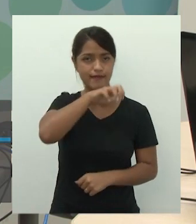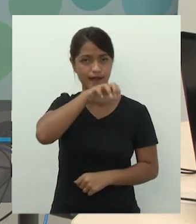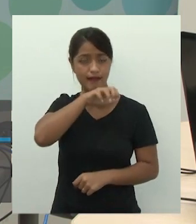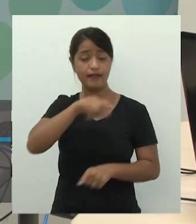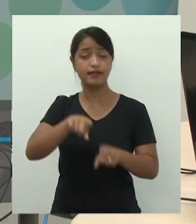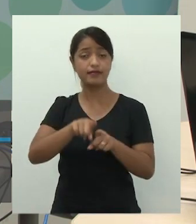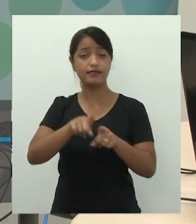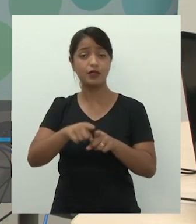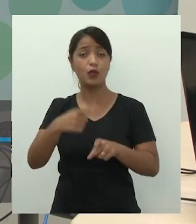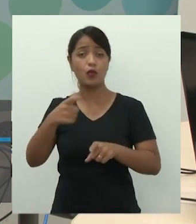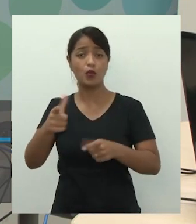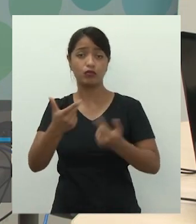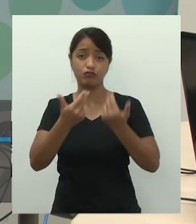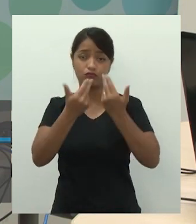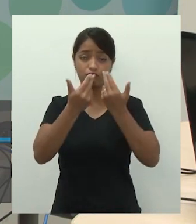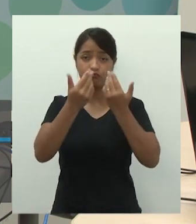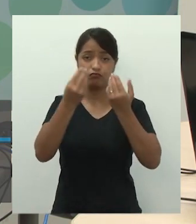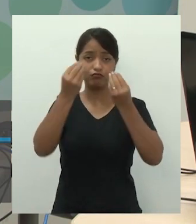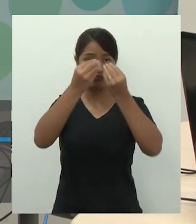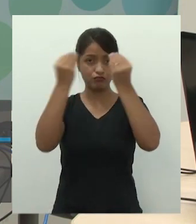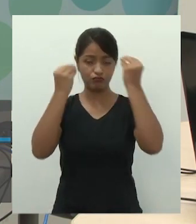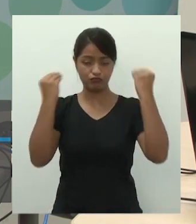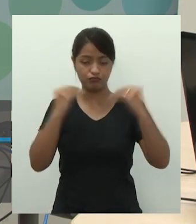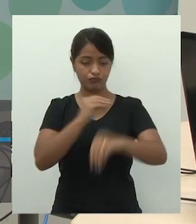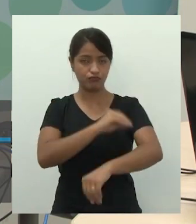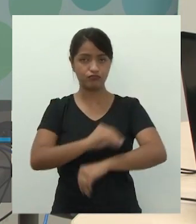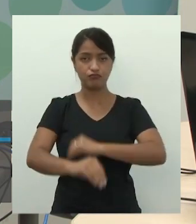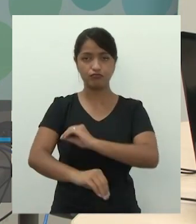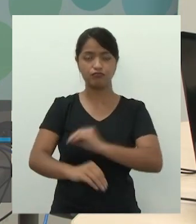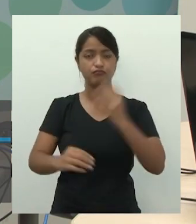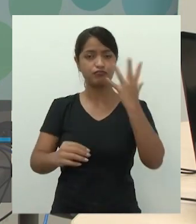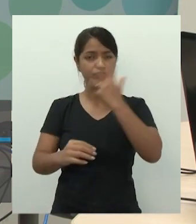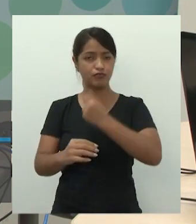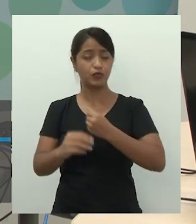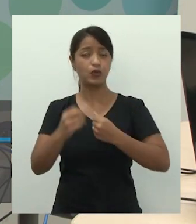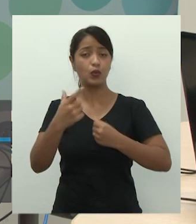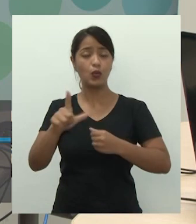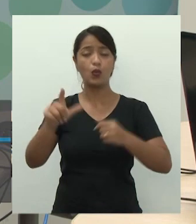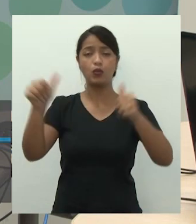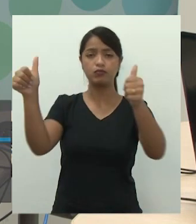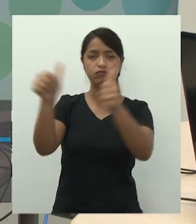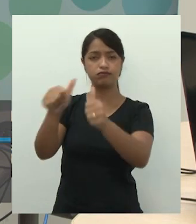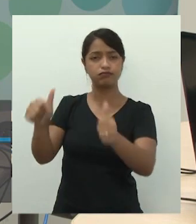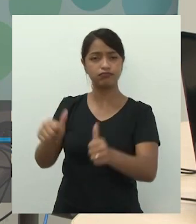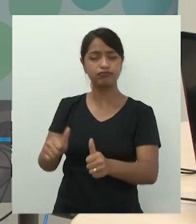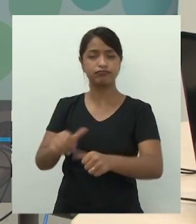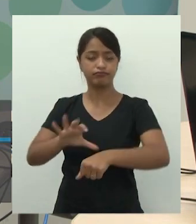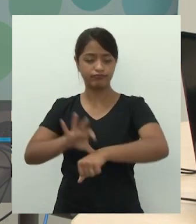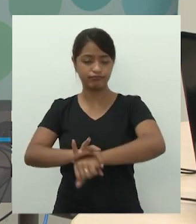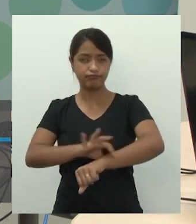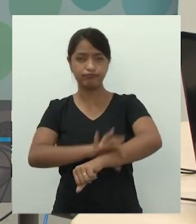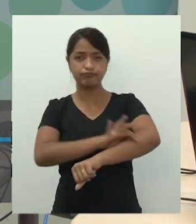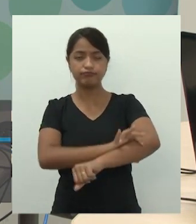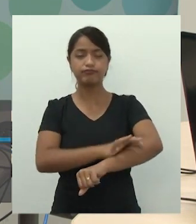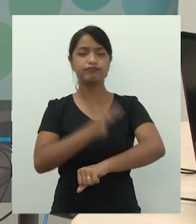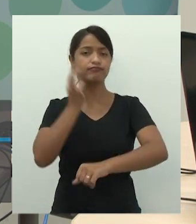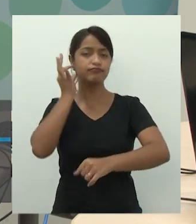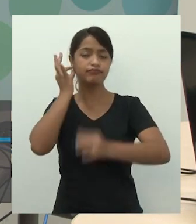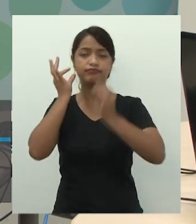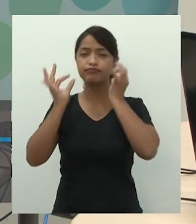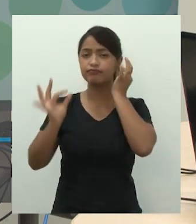vamos ver aí, objetos, né, de decoração, estátuas, joias, tudo isso começou a ser feito